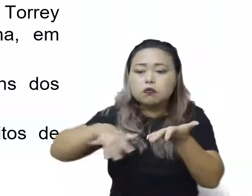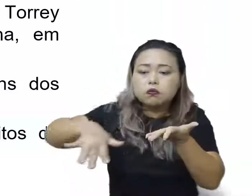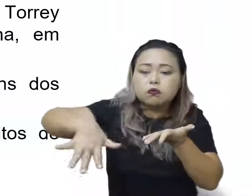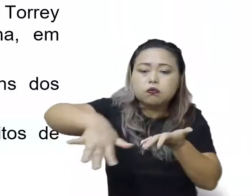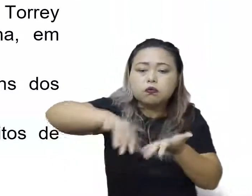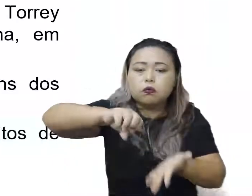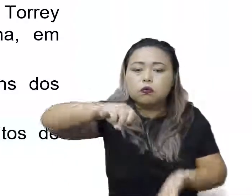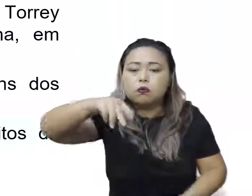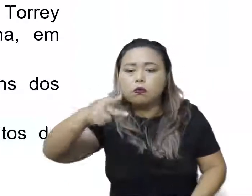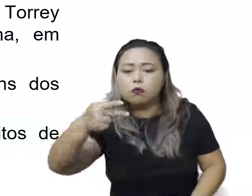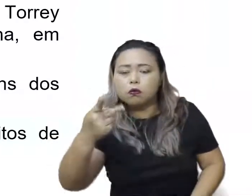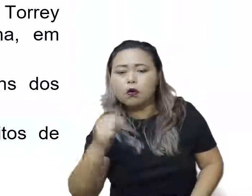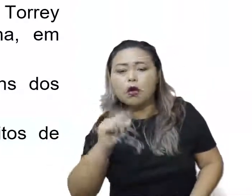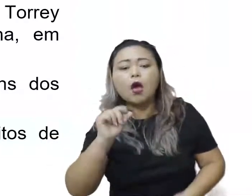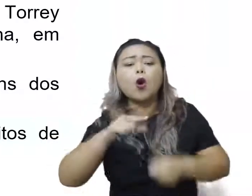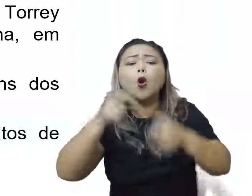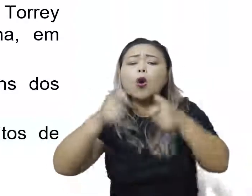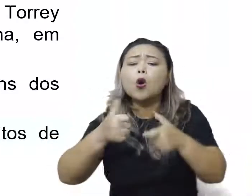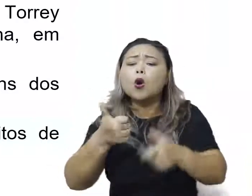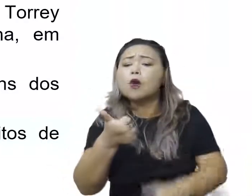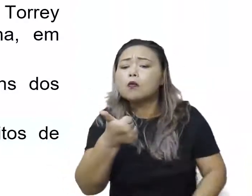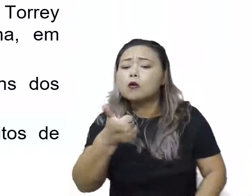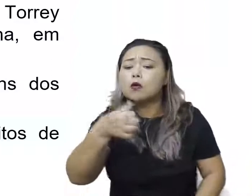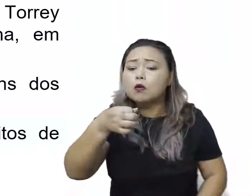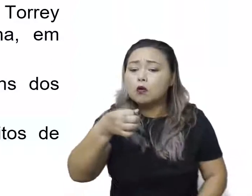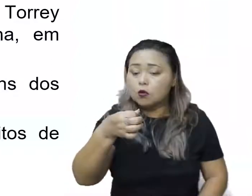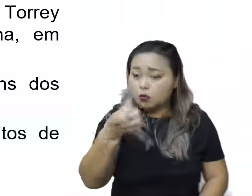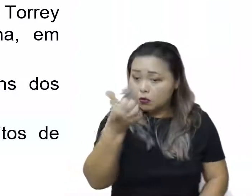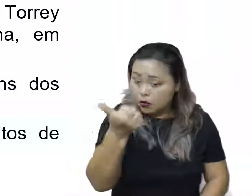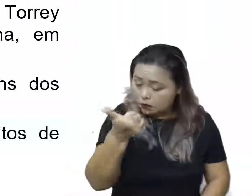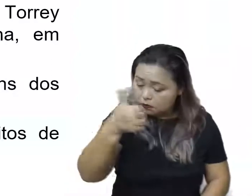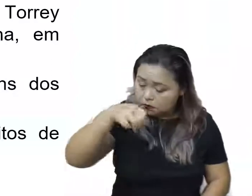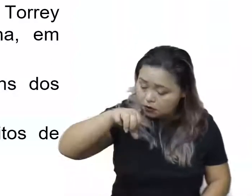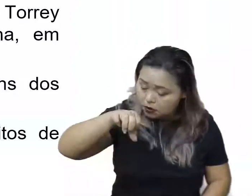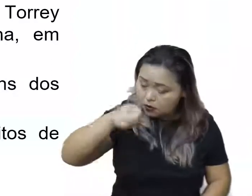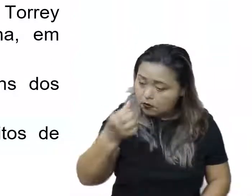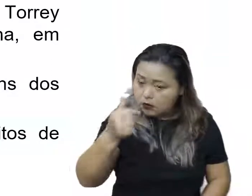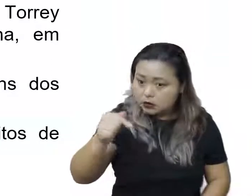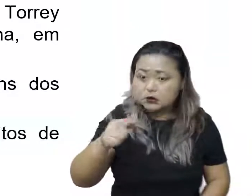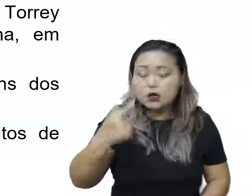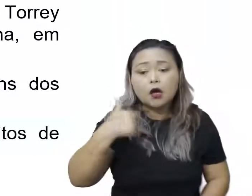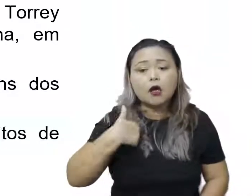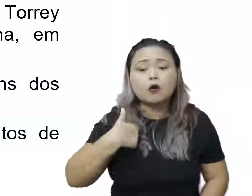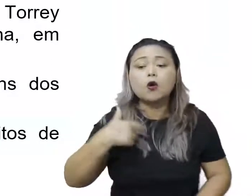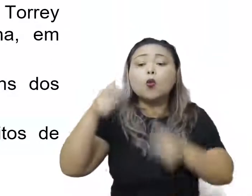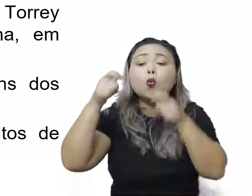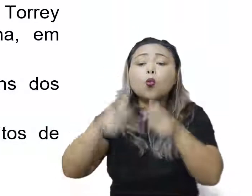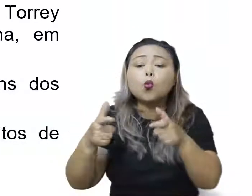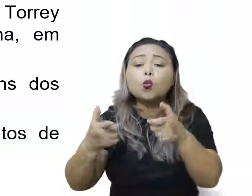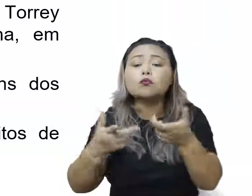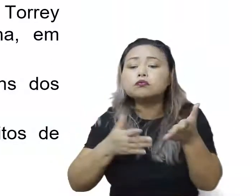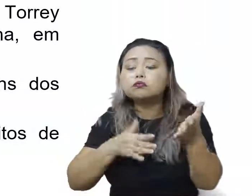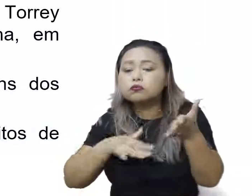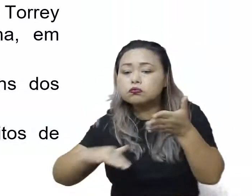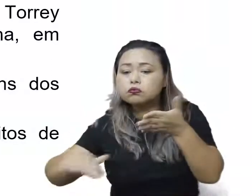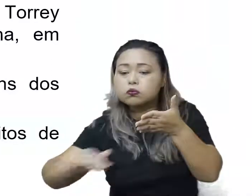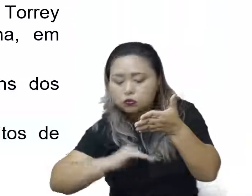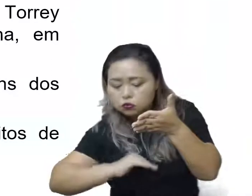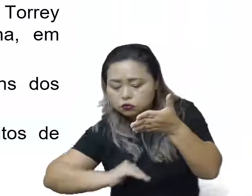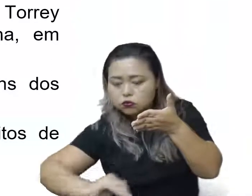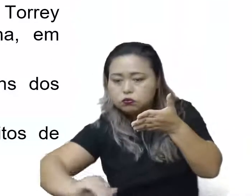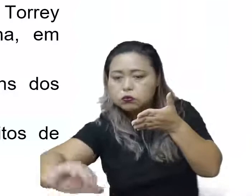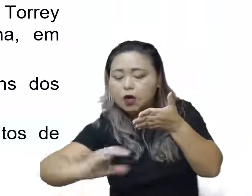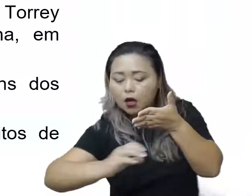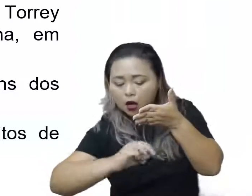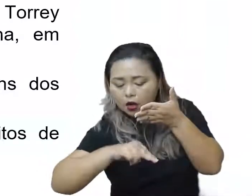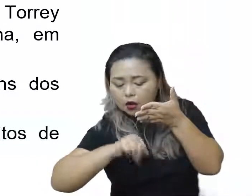Canal da Mancha, professor, onde é que fica o Canal da Mancha? Você não sabe. Por debaixo dele tem um canal